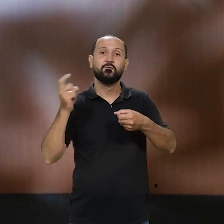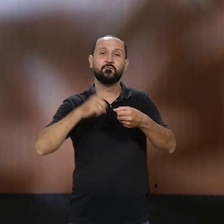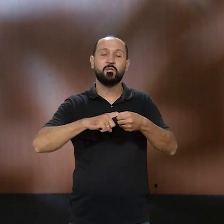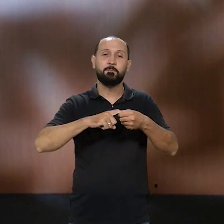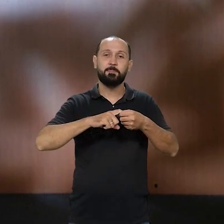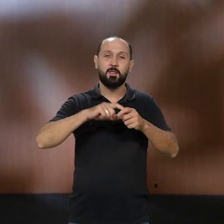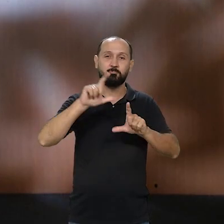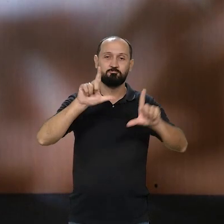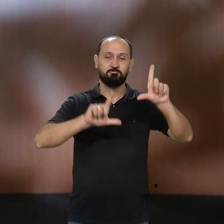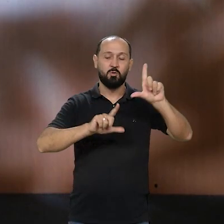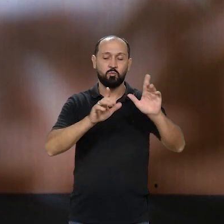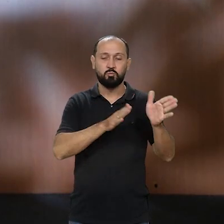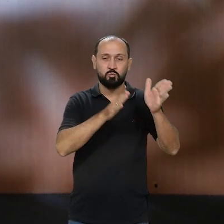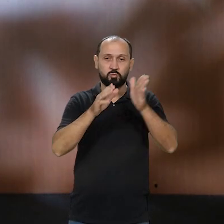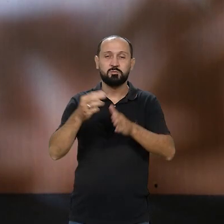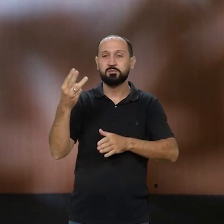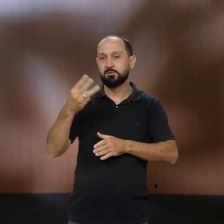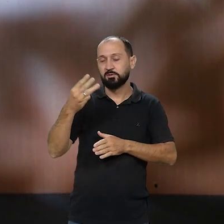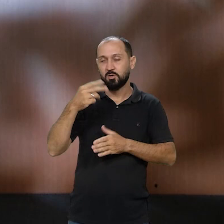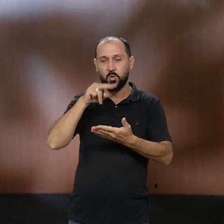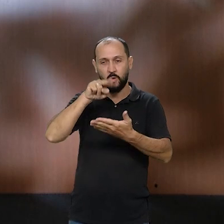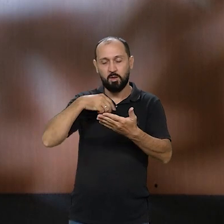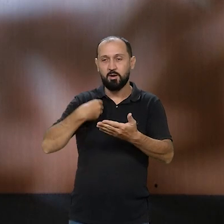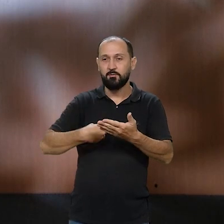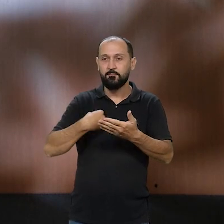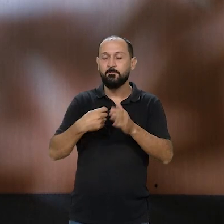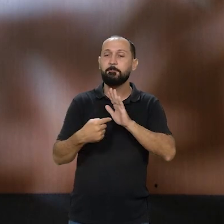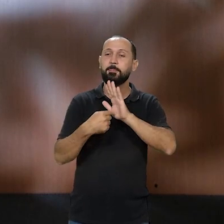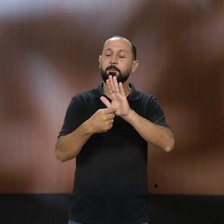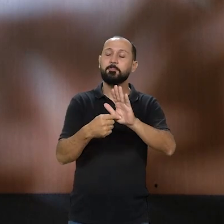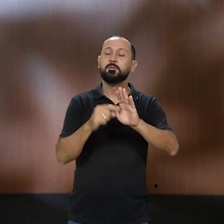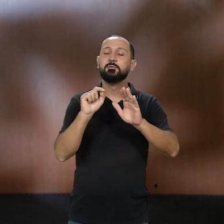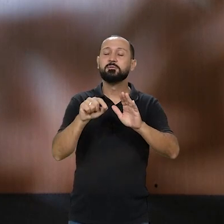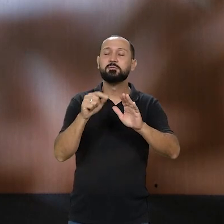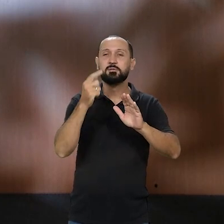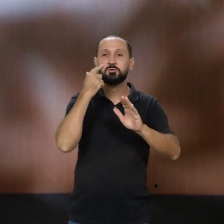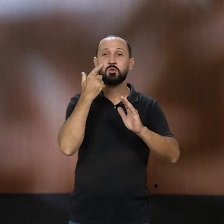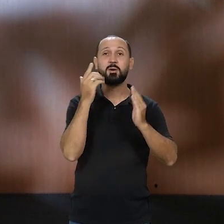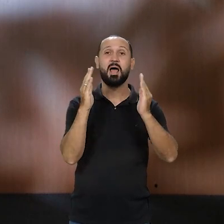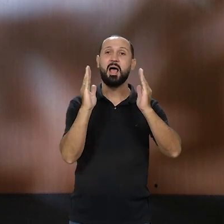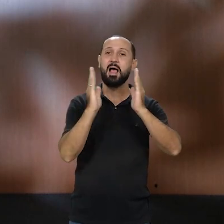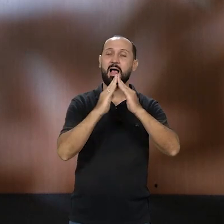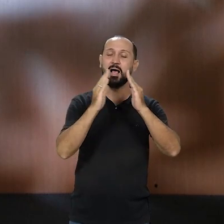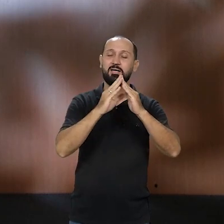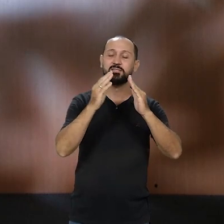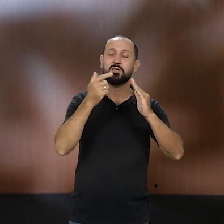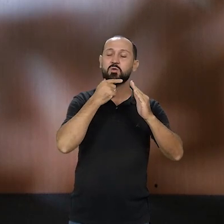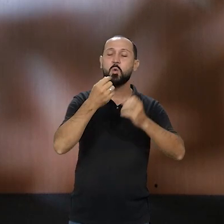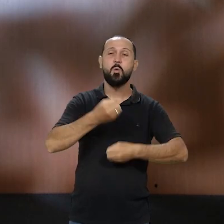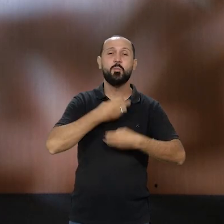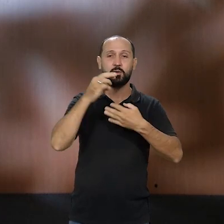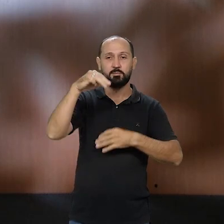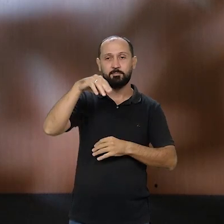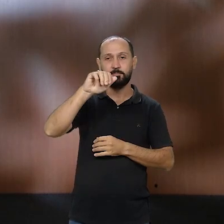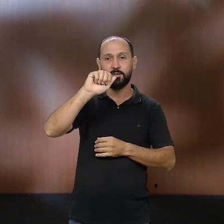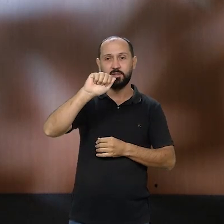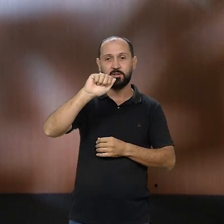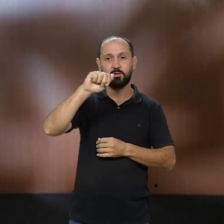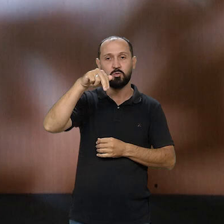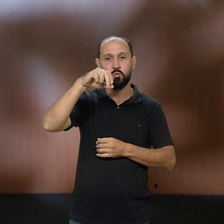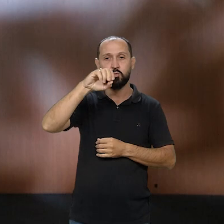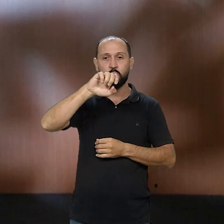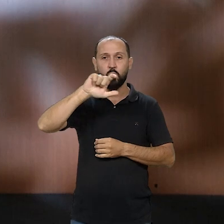De volta ao terceiro bloco, o Ler é Viver agora exibe matéria sobre a casa em que Manuel de Barros viveu durante